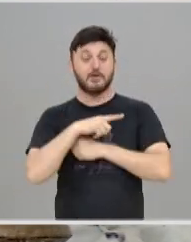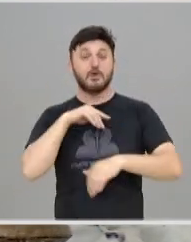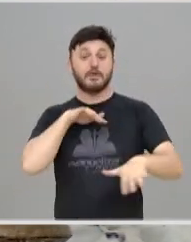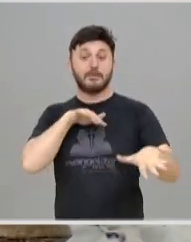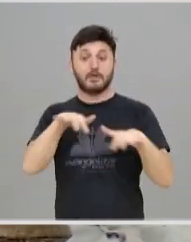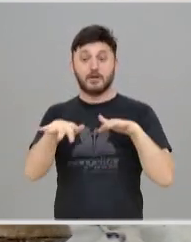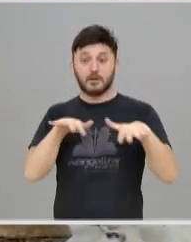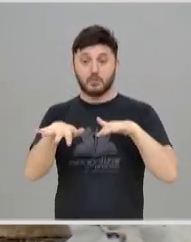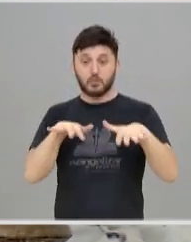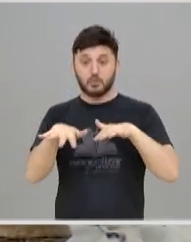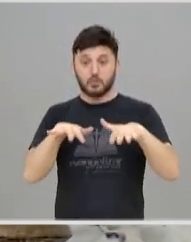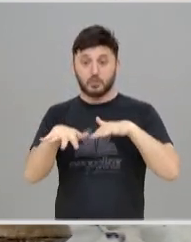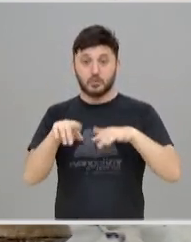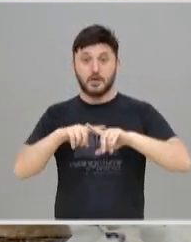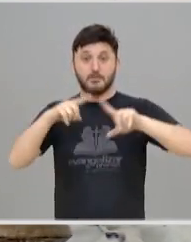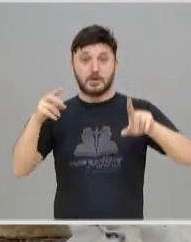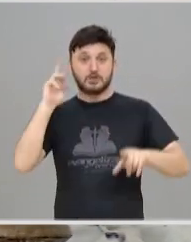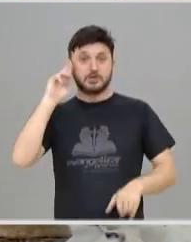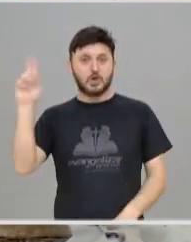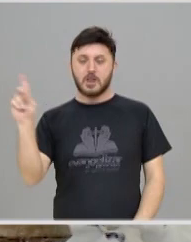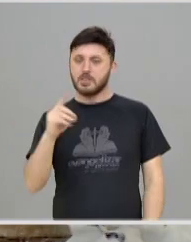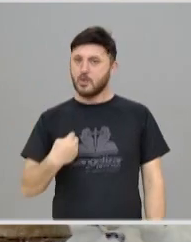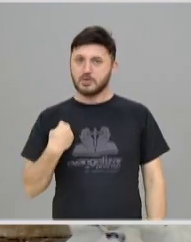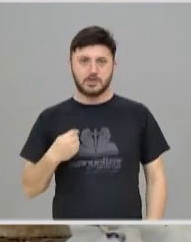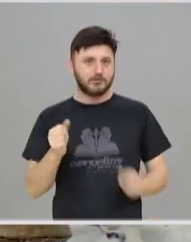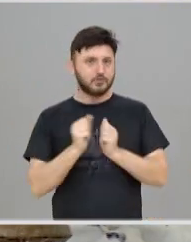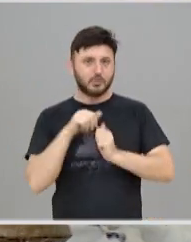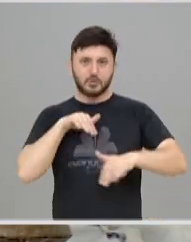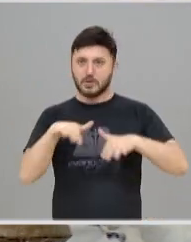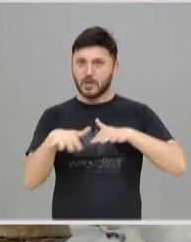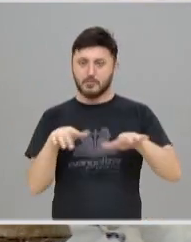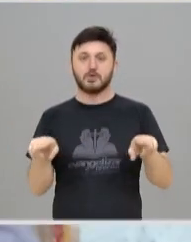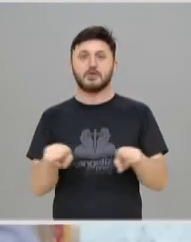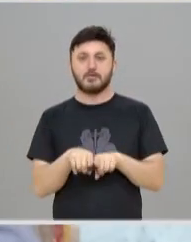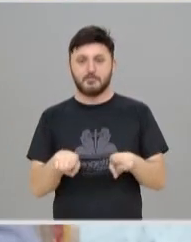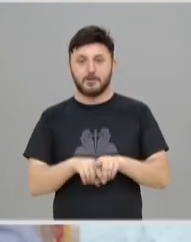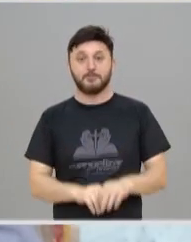terremoto, mas o Senhor não estava no terremoto.